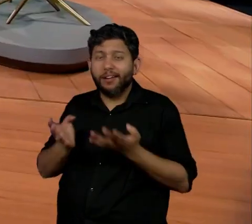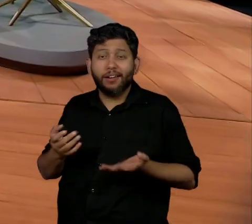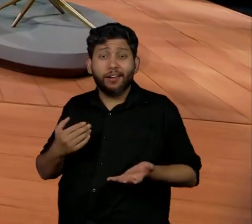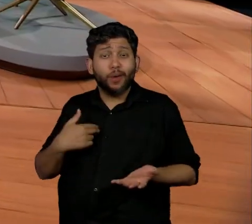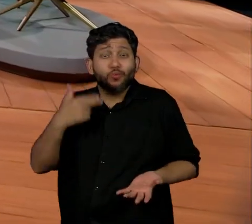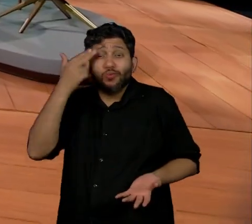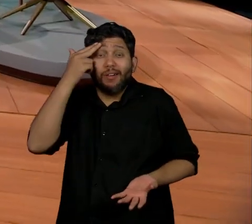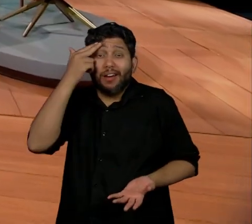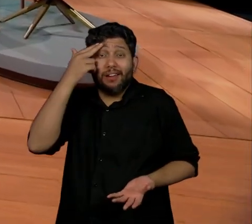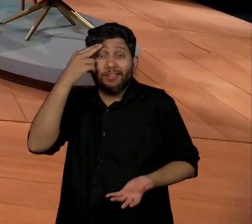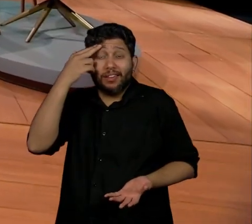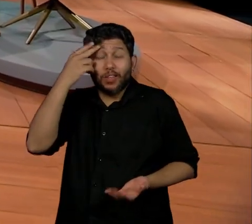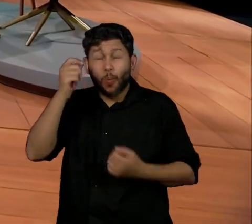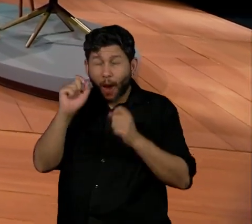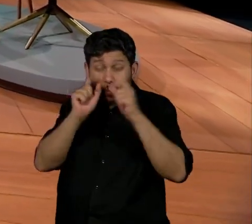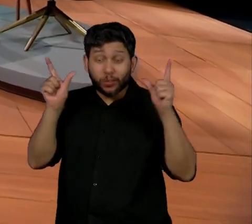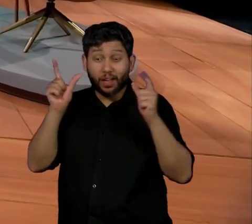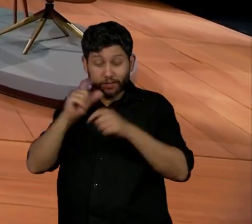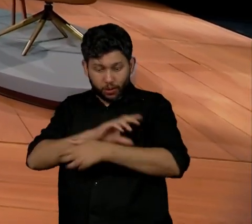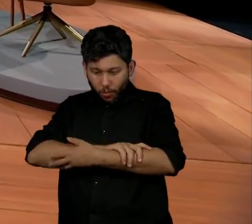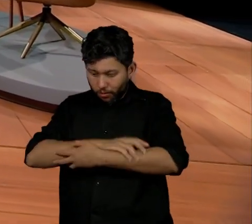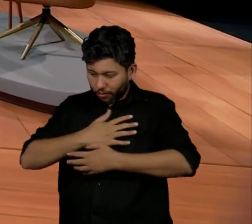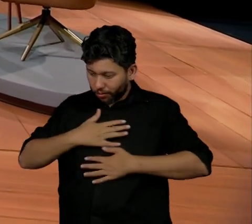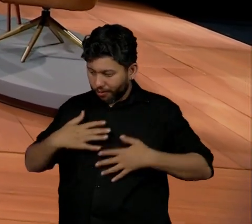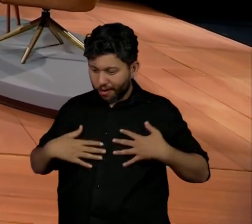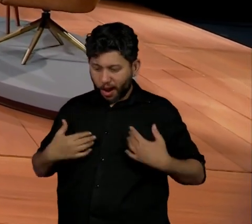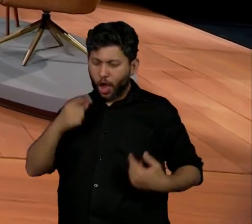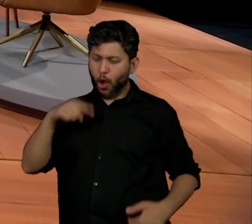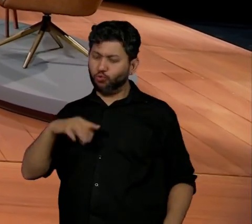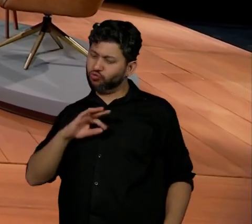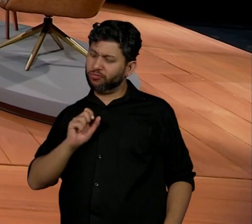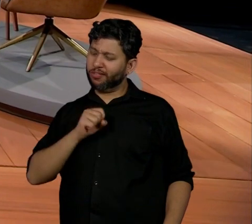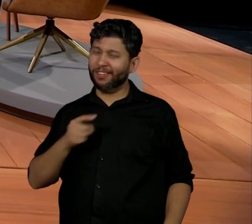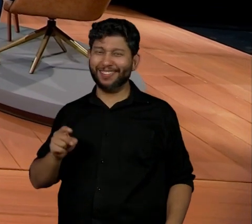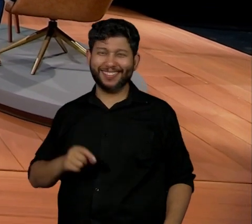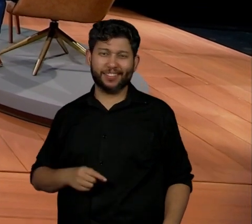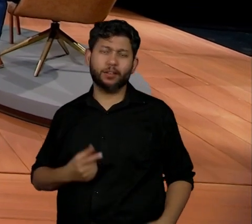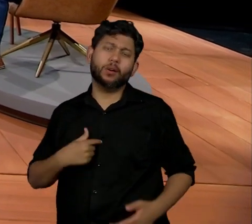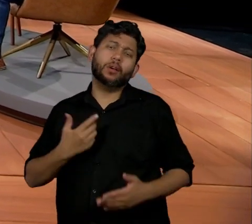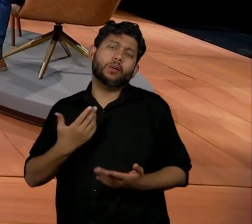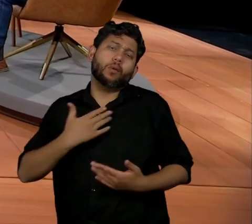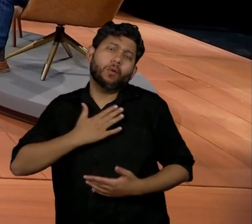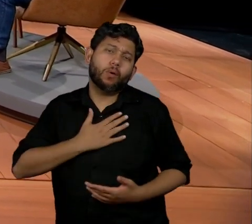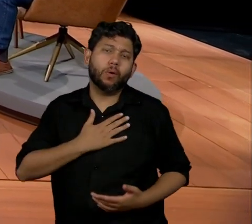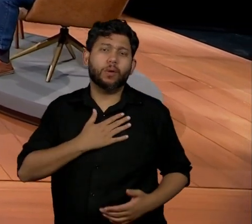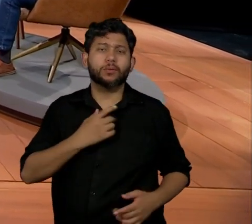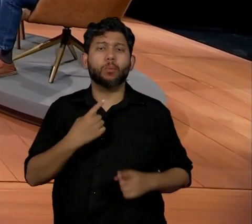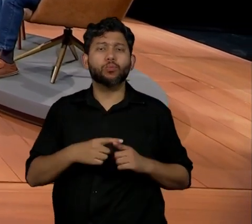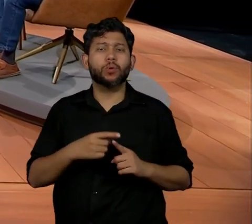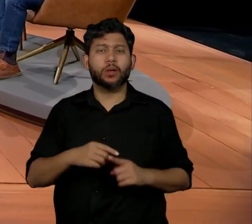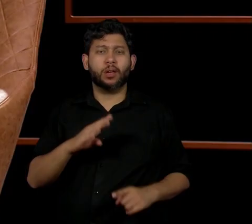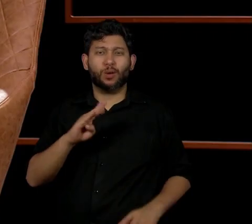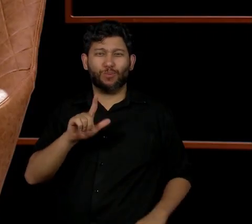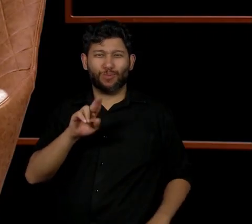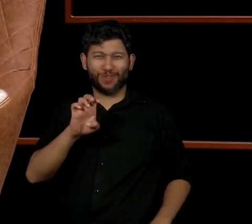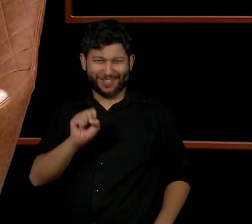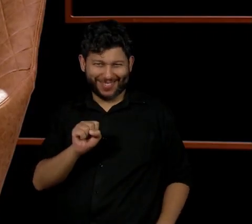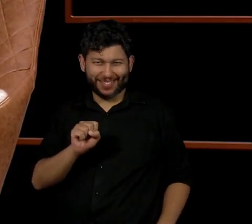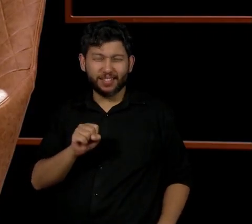Tião, entendeu? Eu gosto muito de artistas. Isso vem do blues, né, de voz rouca. Então,